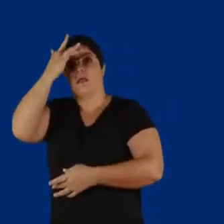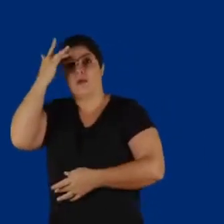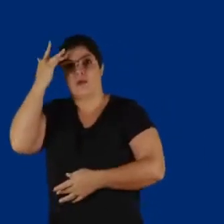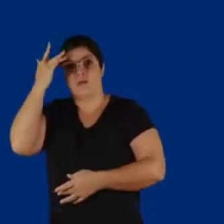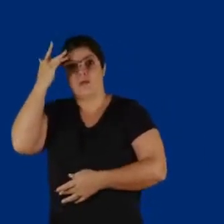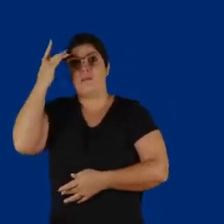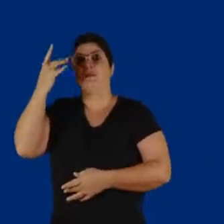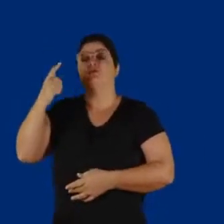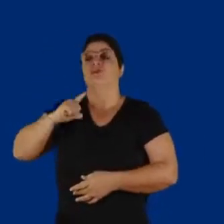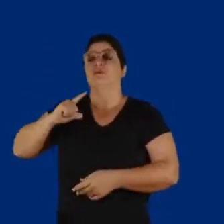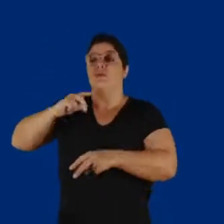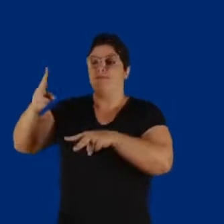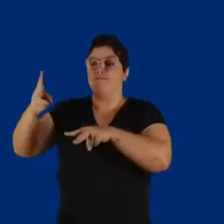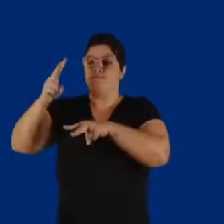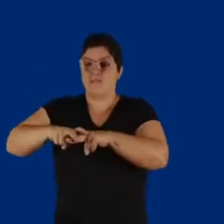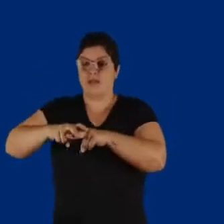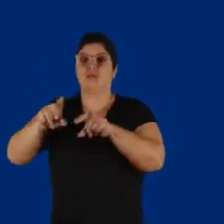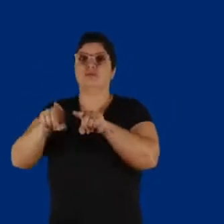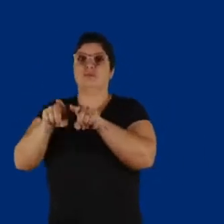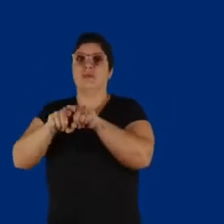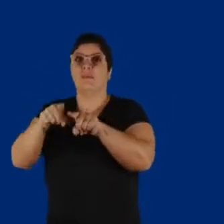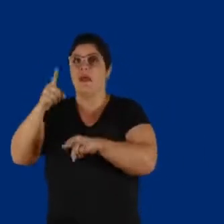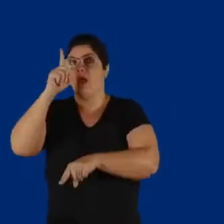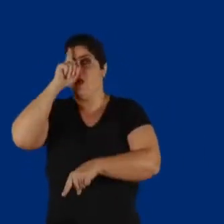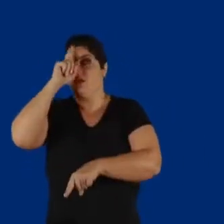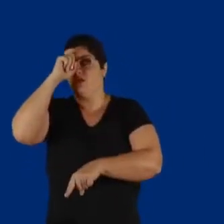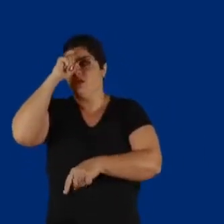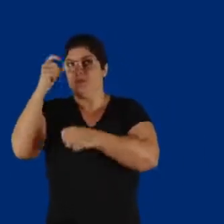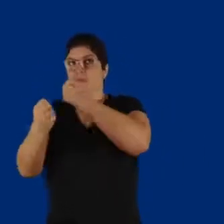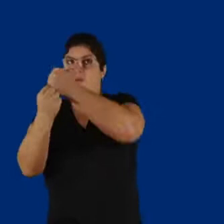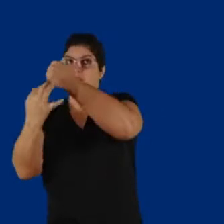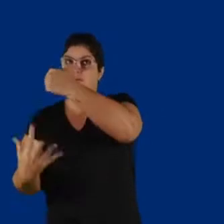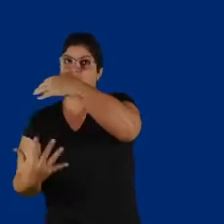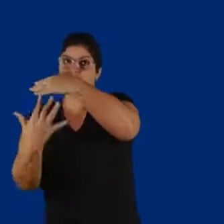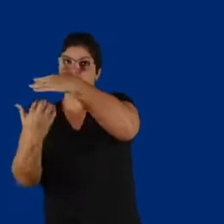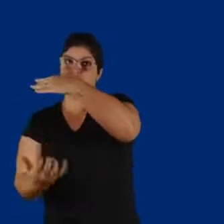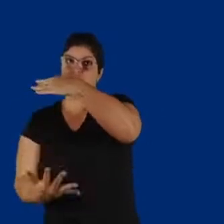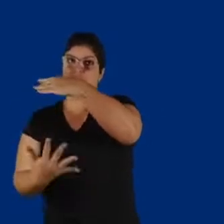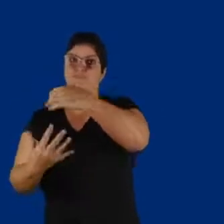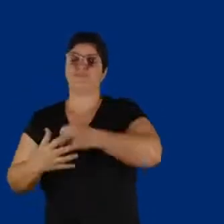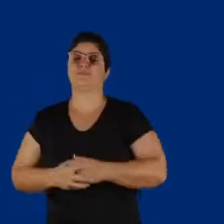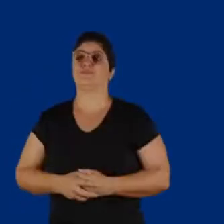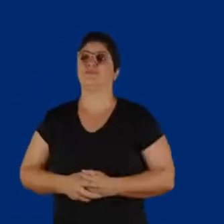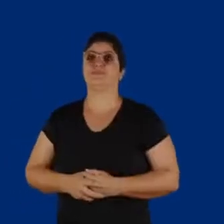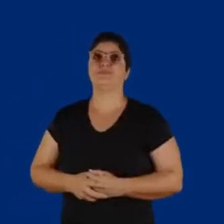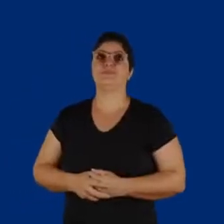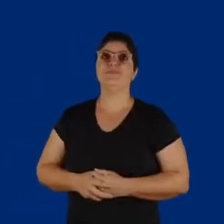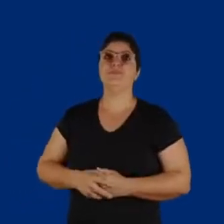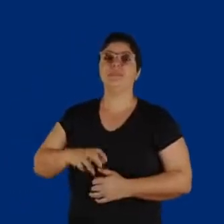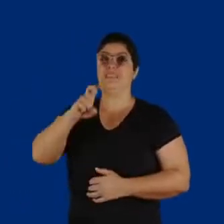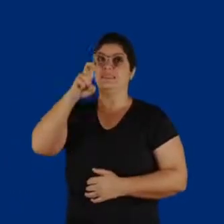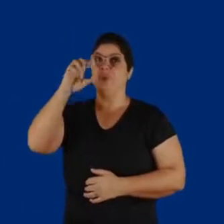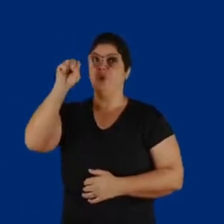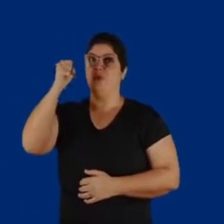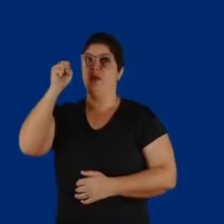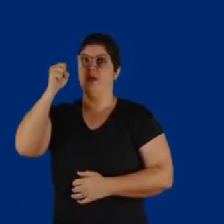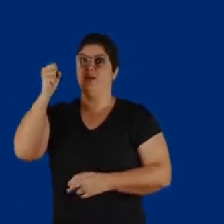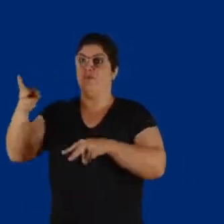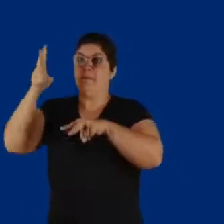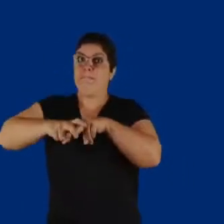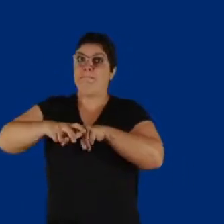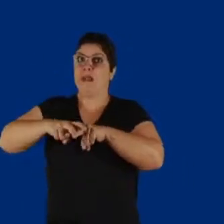o hospício, onde eu trabalhei, um cliente meu de 12 anos de trabalho, que é o Reginaldo Terra, que ficou 58 anos preso dentro do hospício,